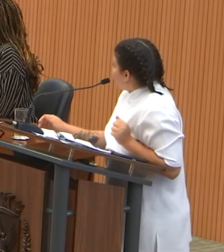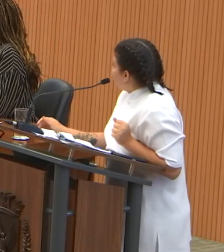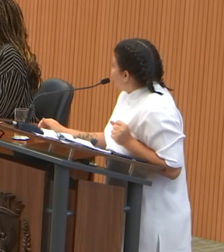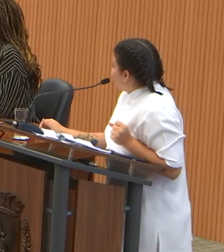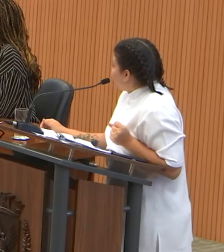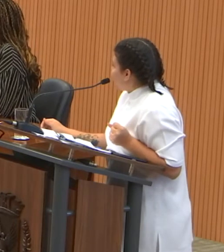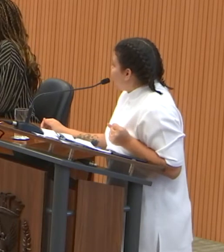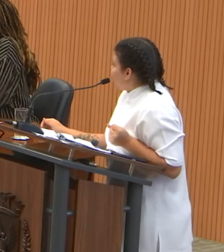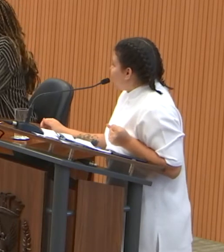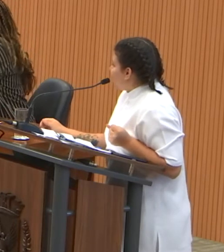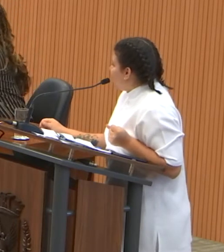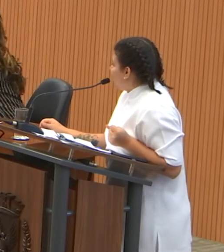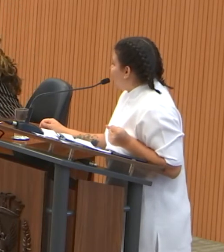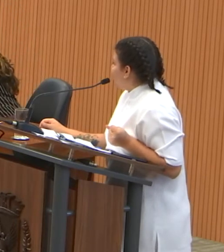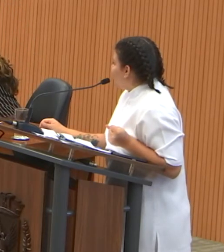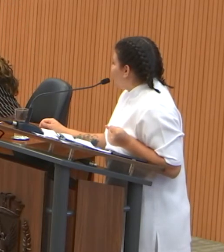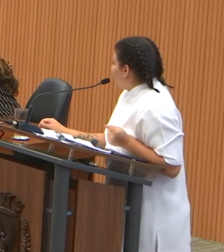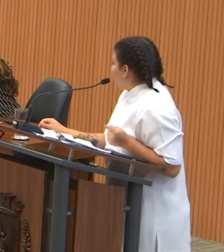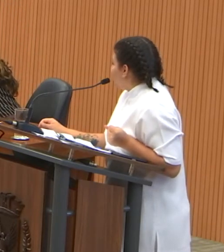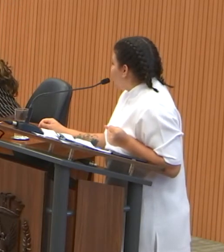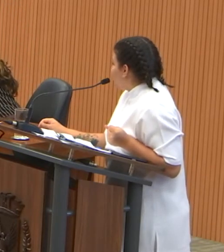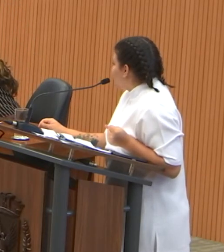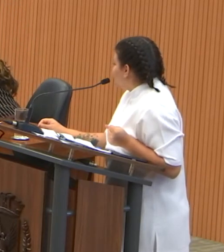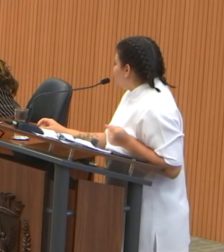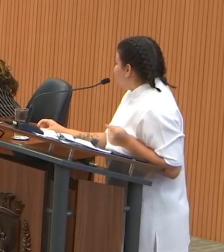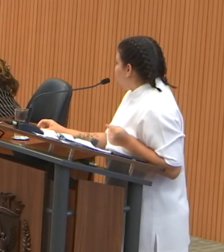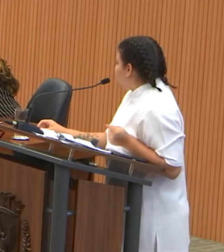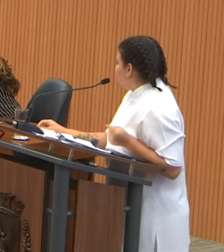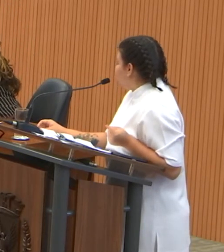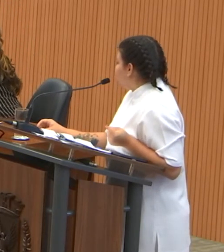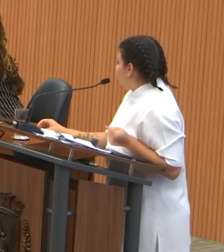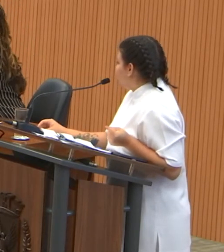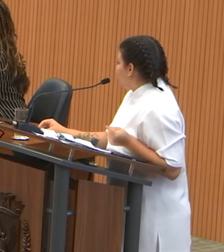Ana Carolina, se puder responder.